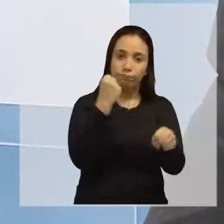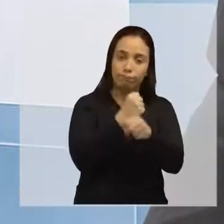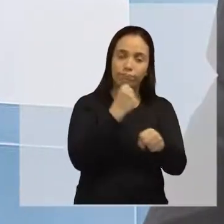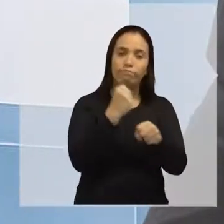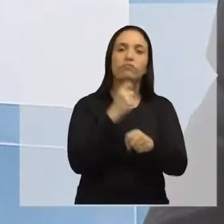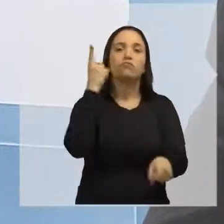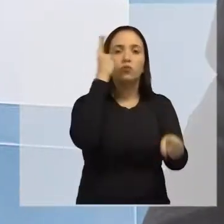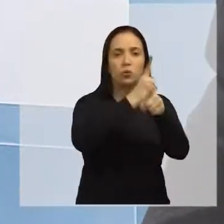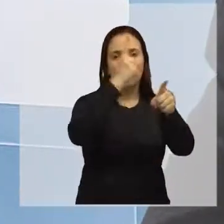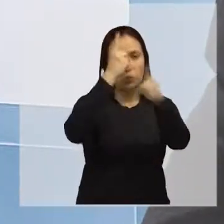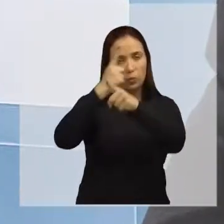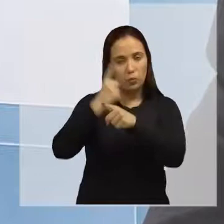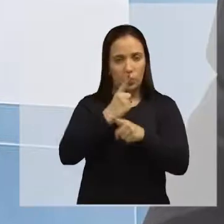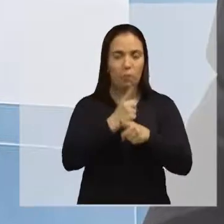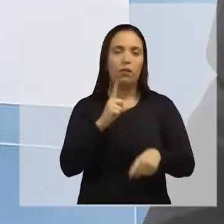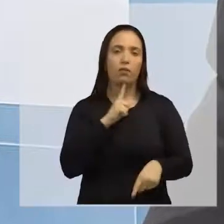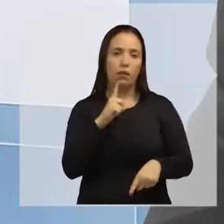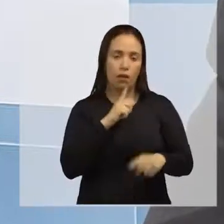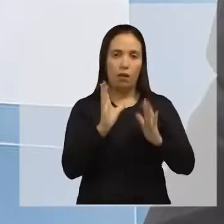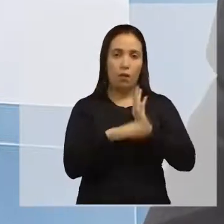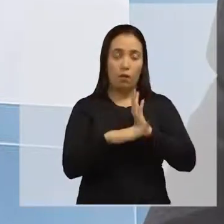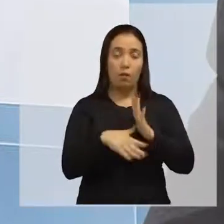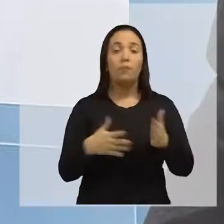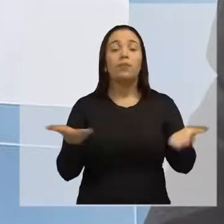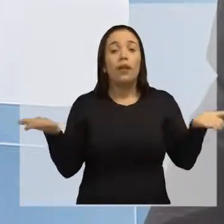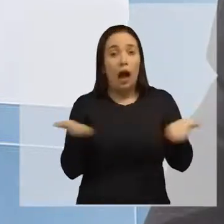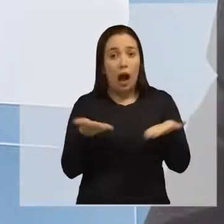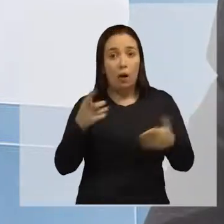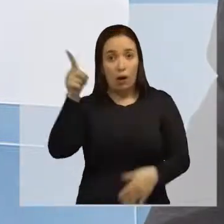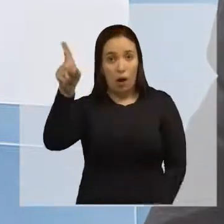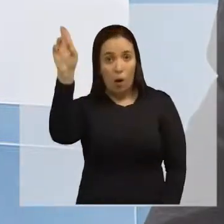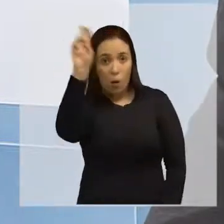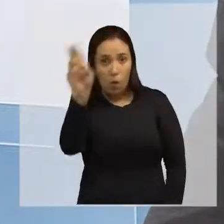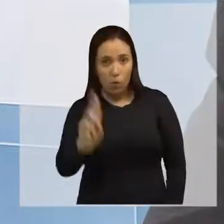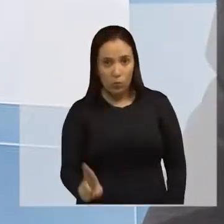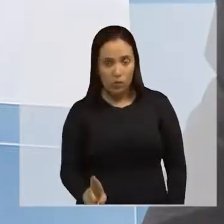democracia. Lá na Rússia, nesse momento, tem estádio